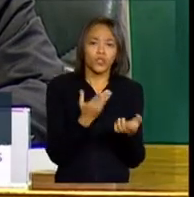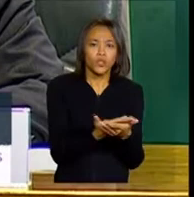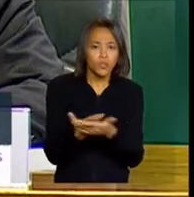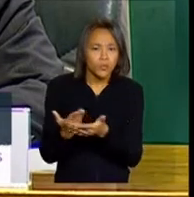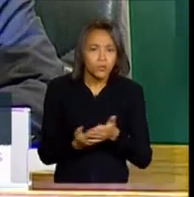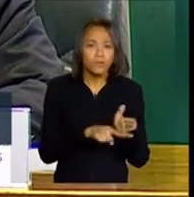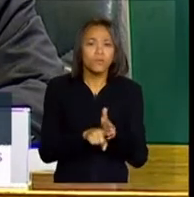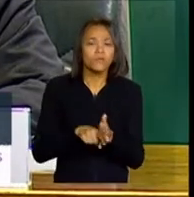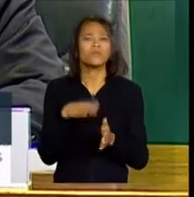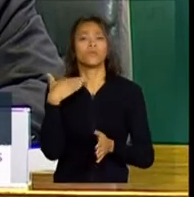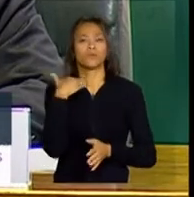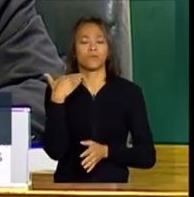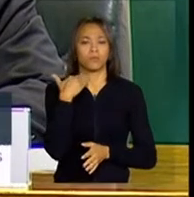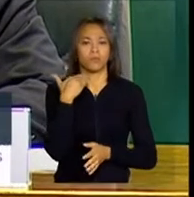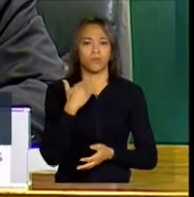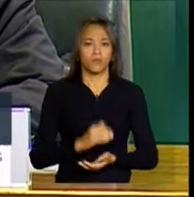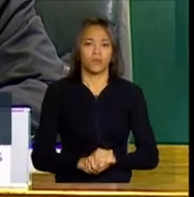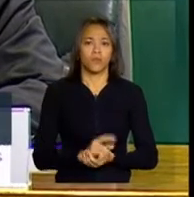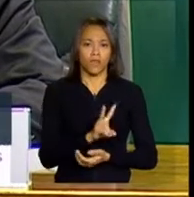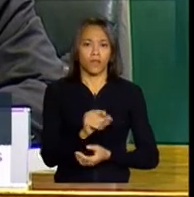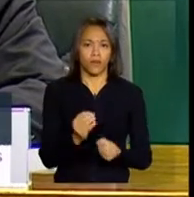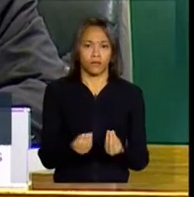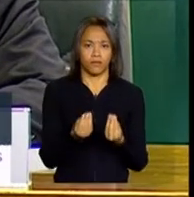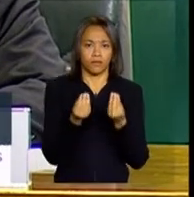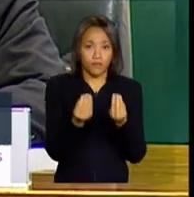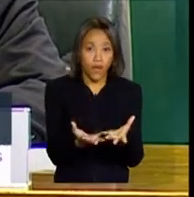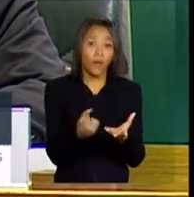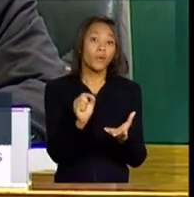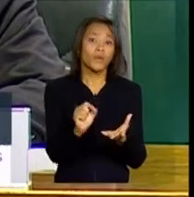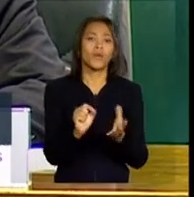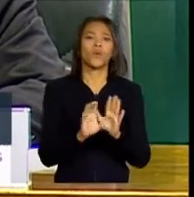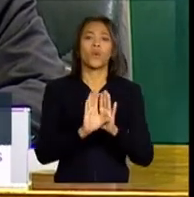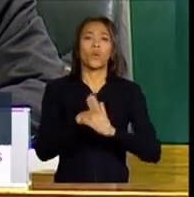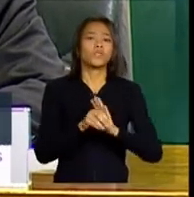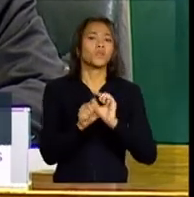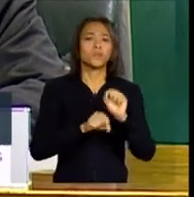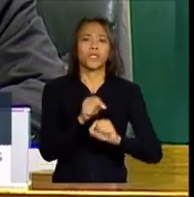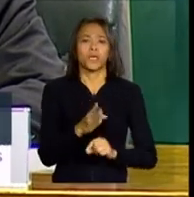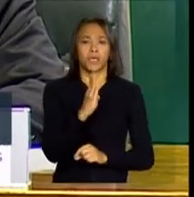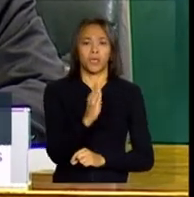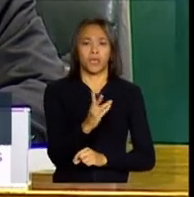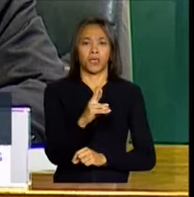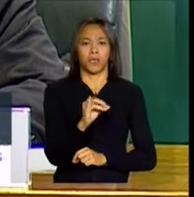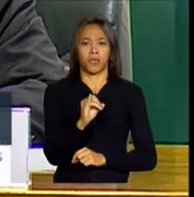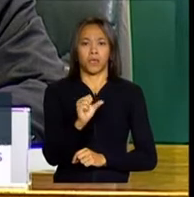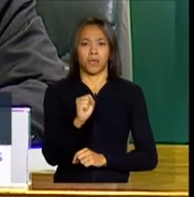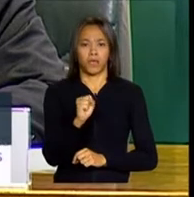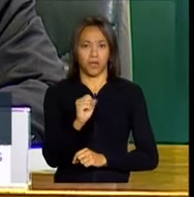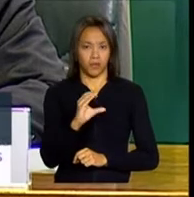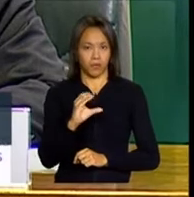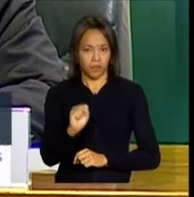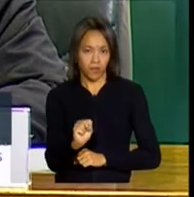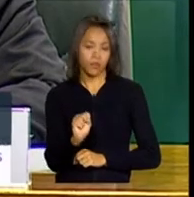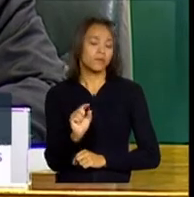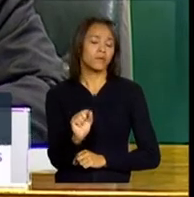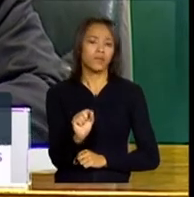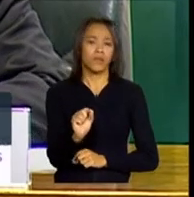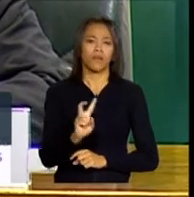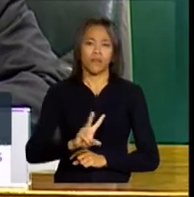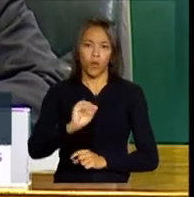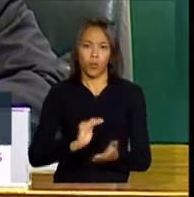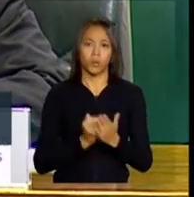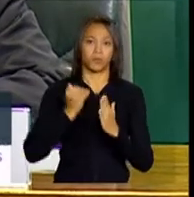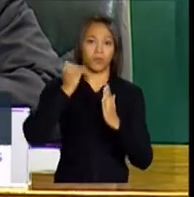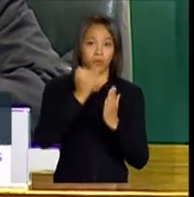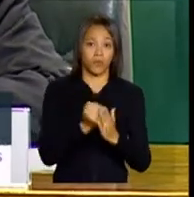Investimentos que concebeu o conceito de brics o PIB do brix deve ultrapassar do G7 até